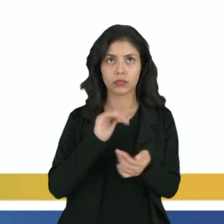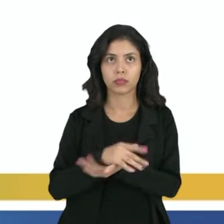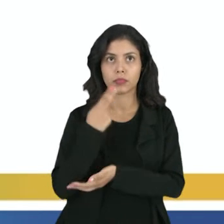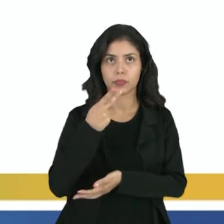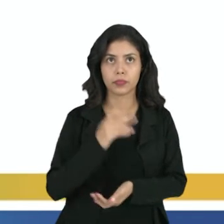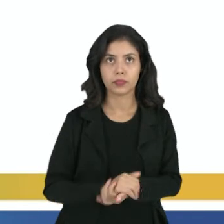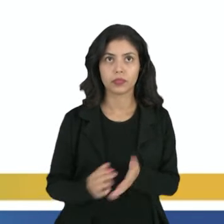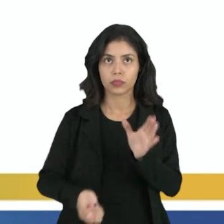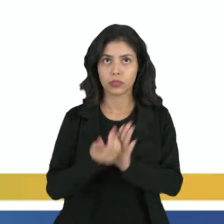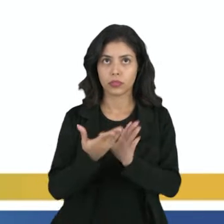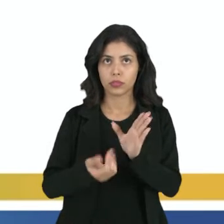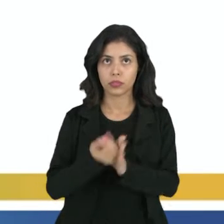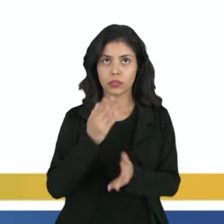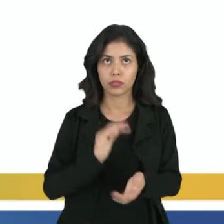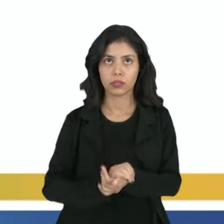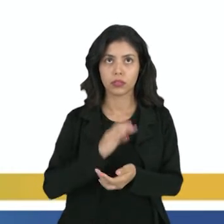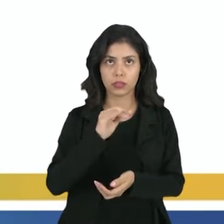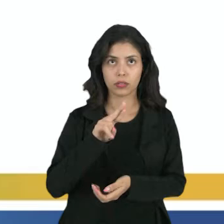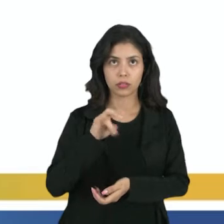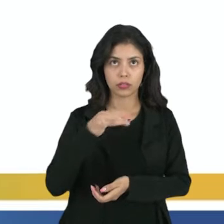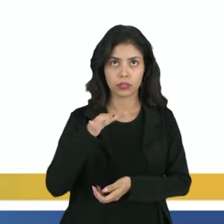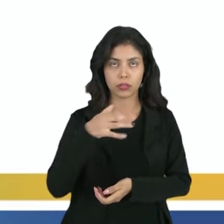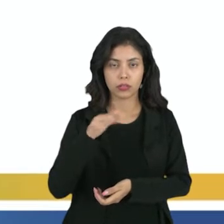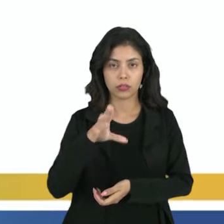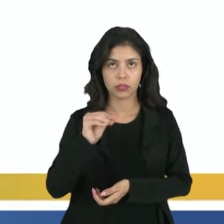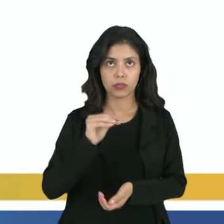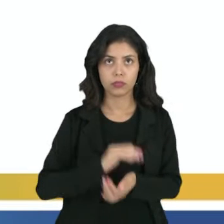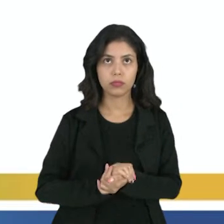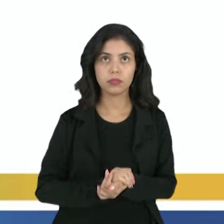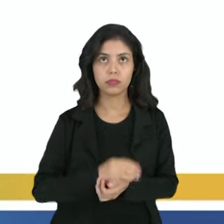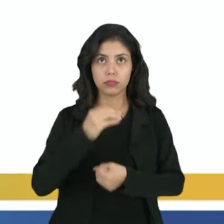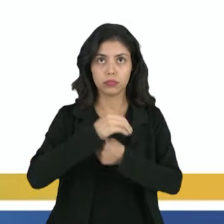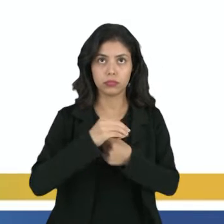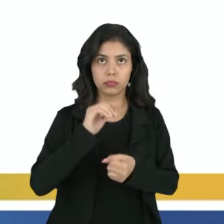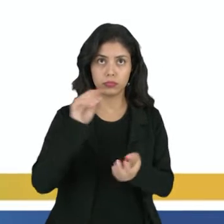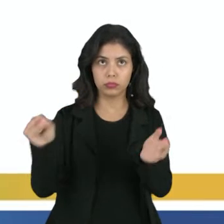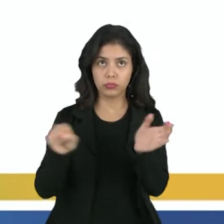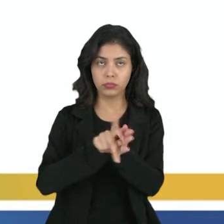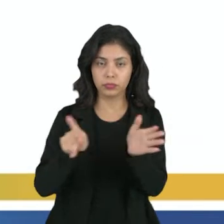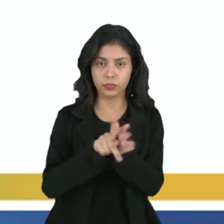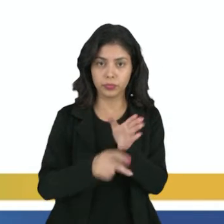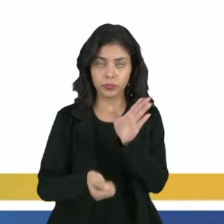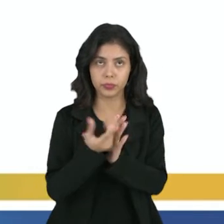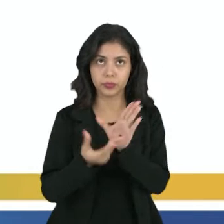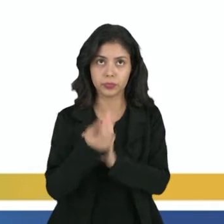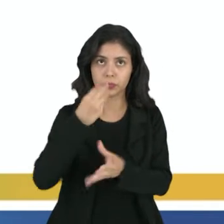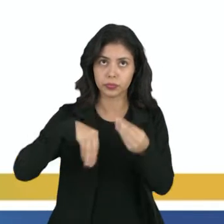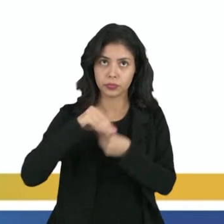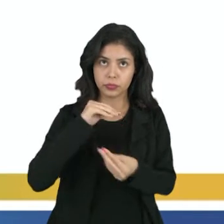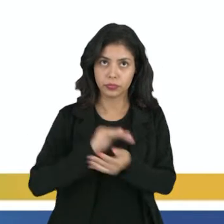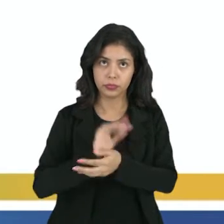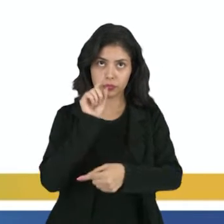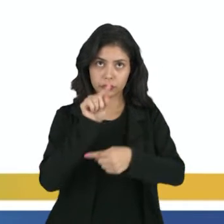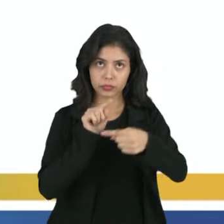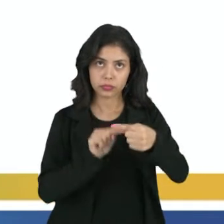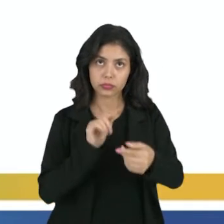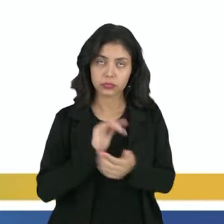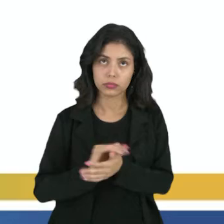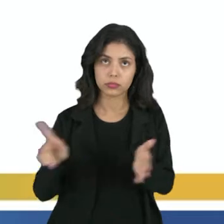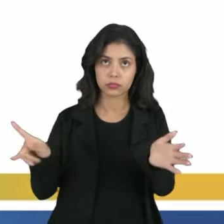que diz: o produto das concentrações molares dos produtos da reação